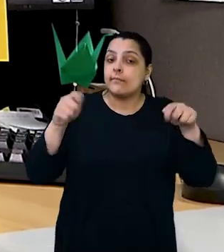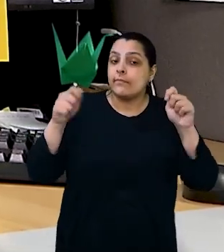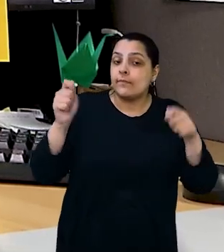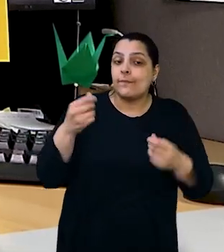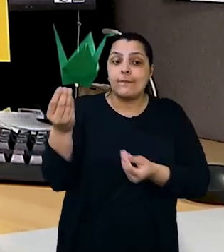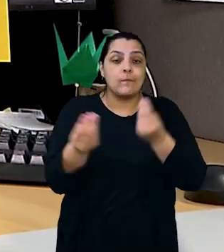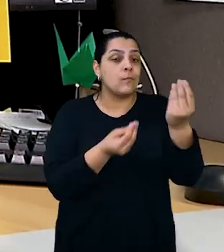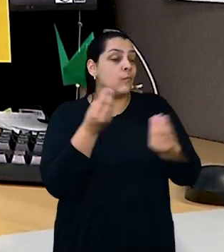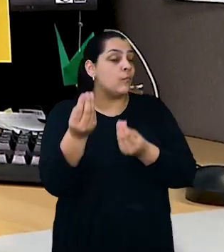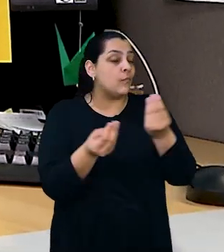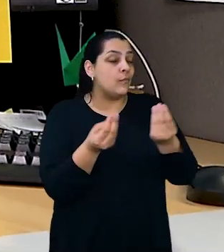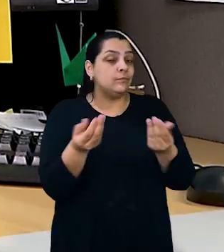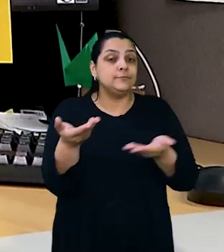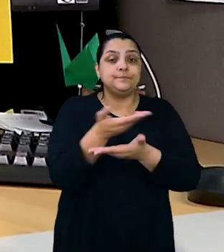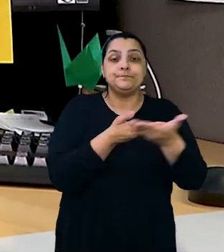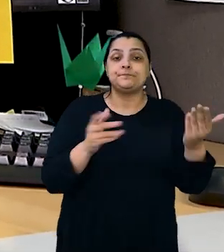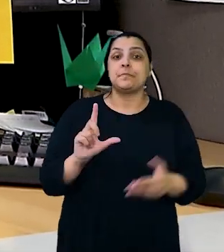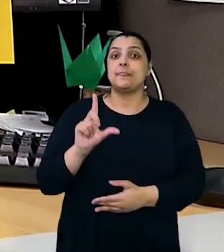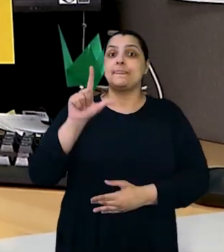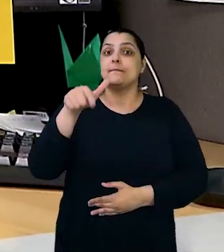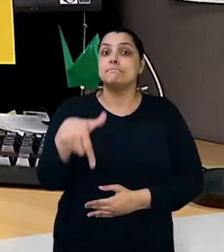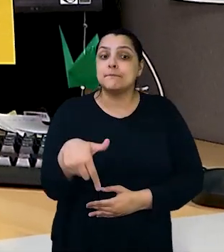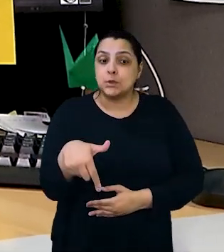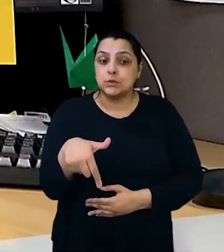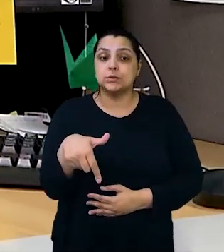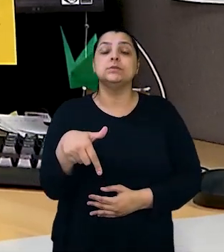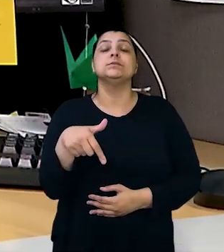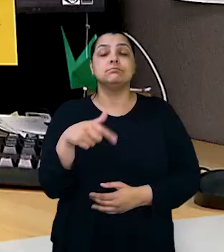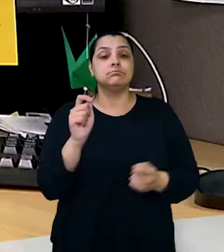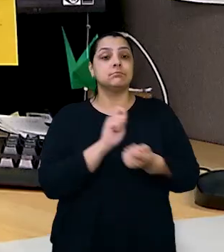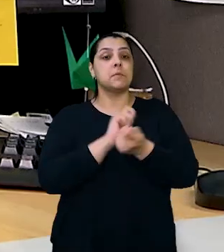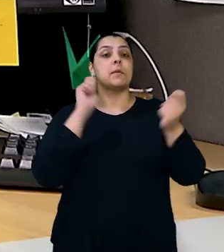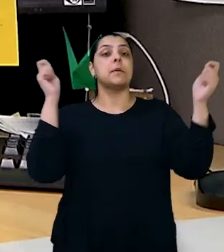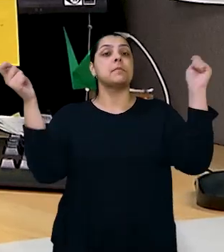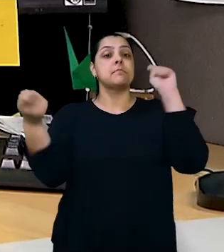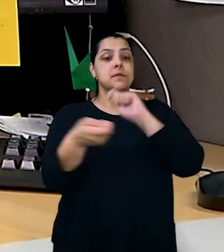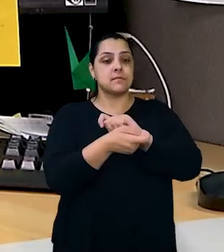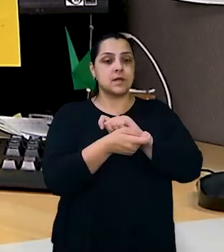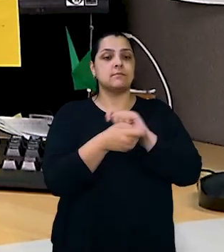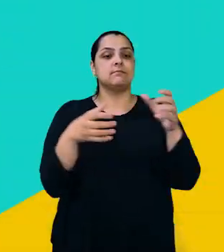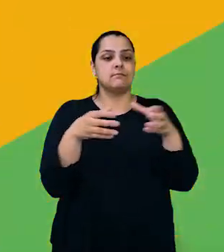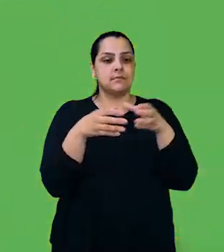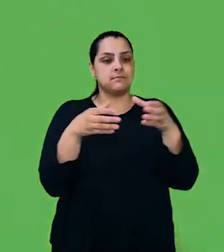como funciona. E aí, depois de ter toda essa adaptação, a